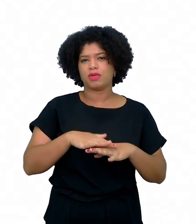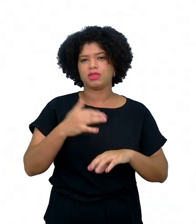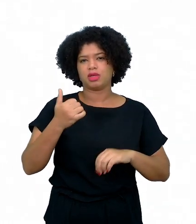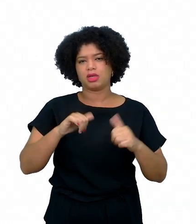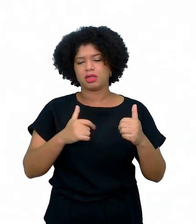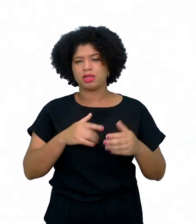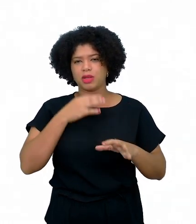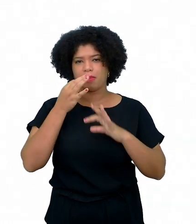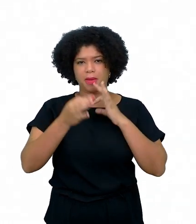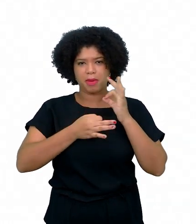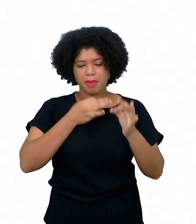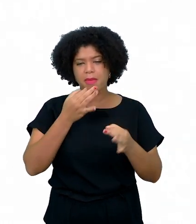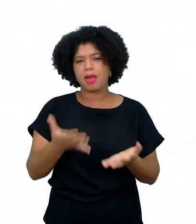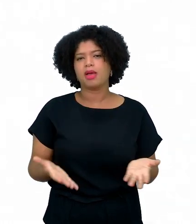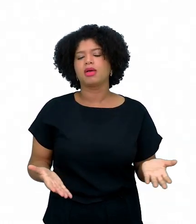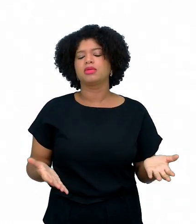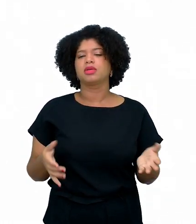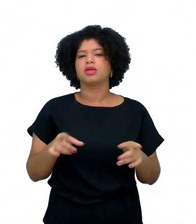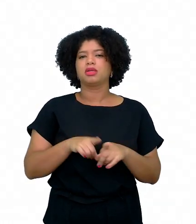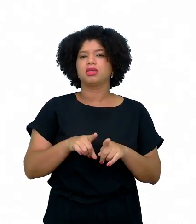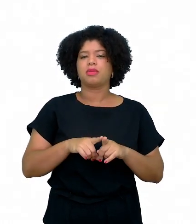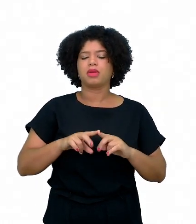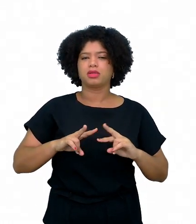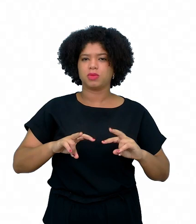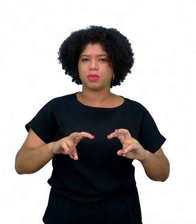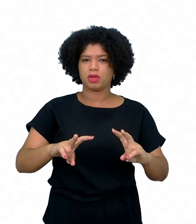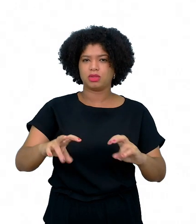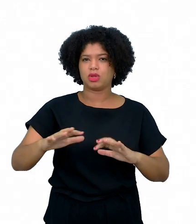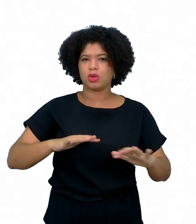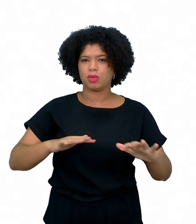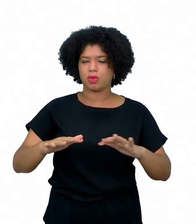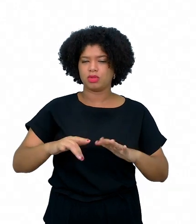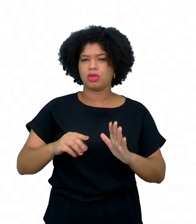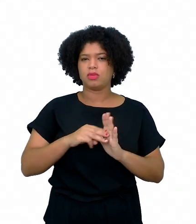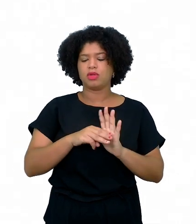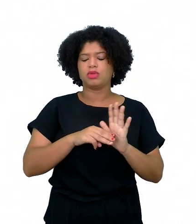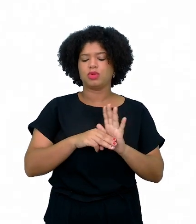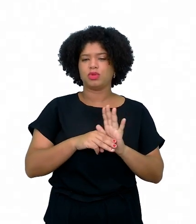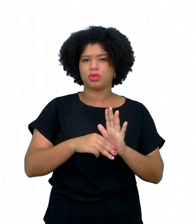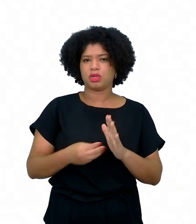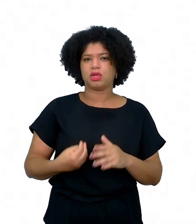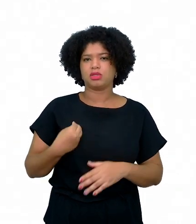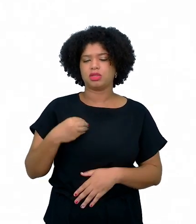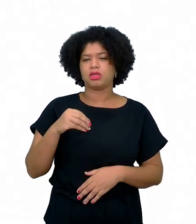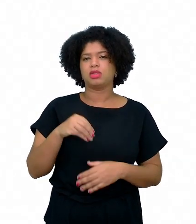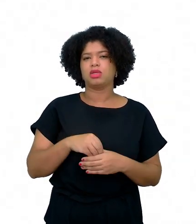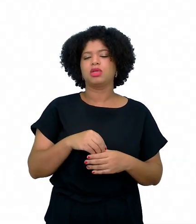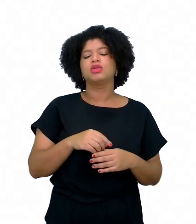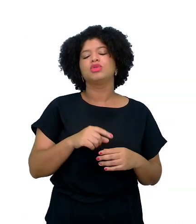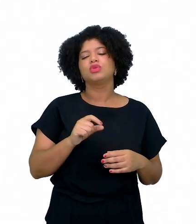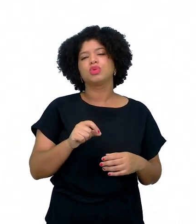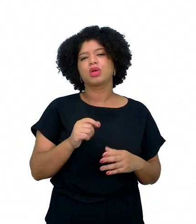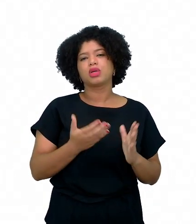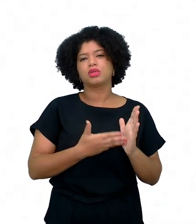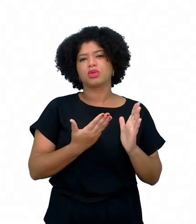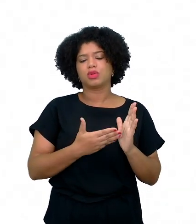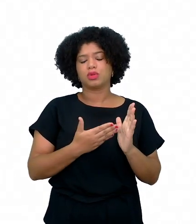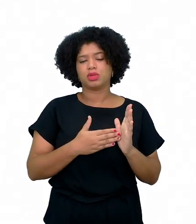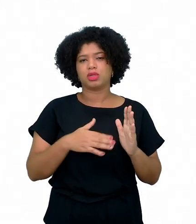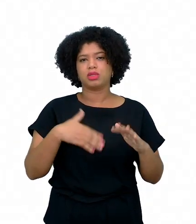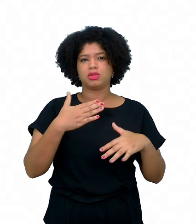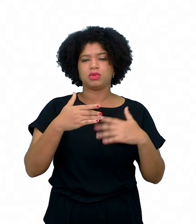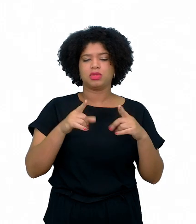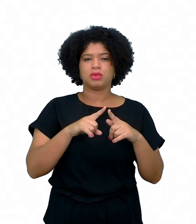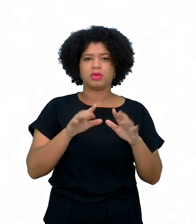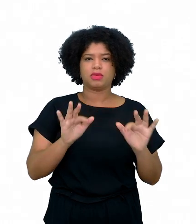análise crítica dos objetivos, eu exploro aquele movimento metodológico que existe dentro do caderno, que eu ensino desenvolvendo e